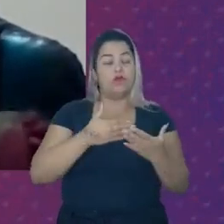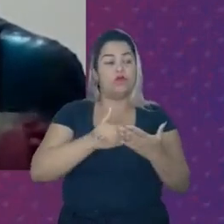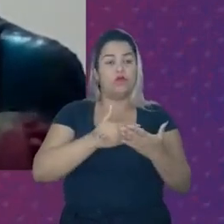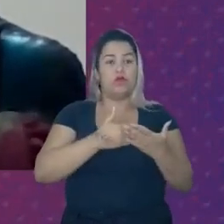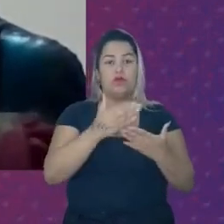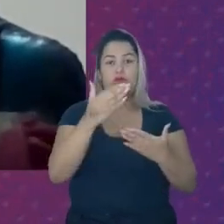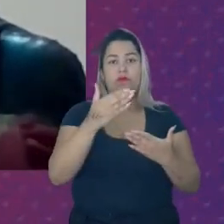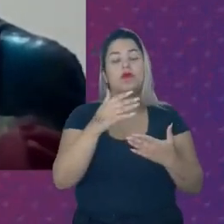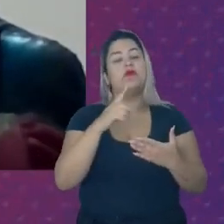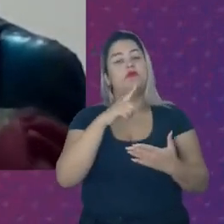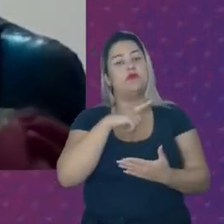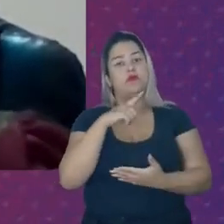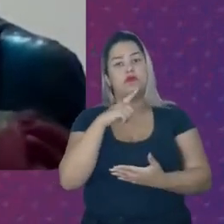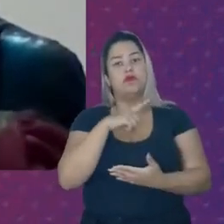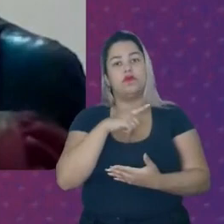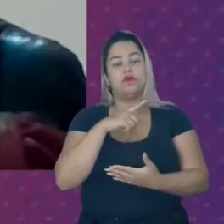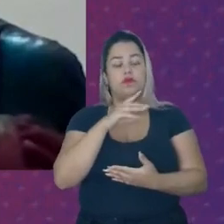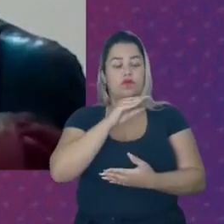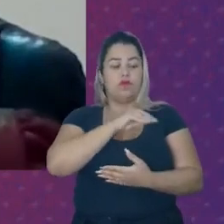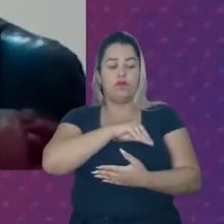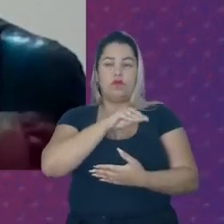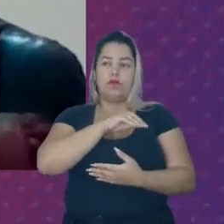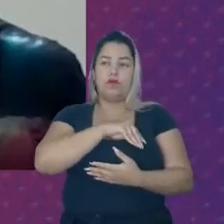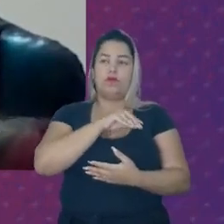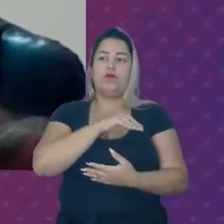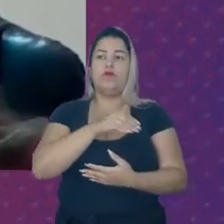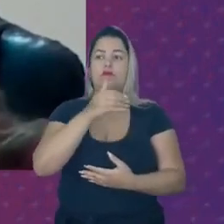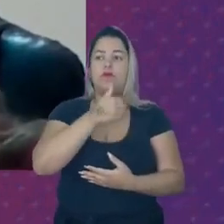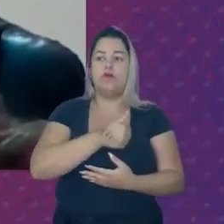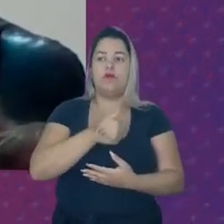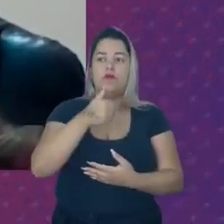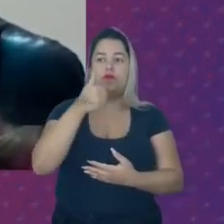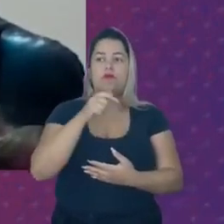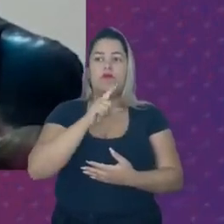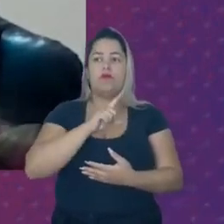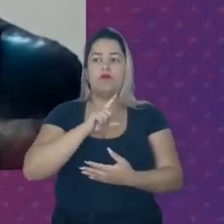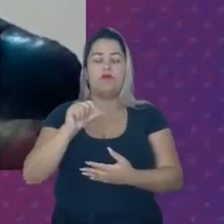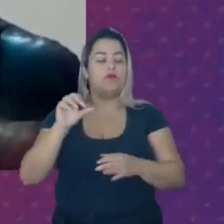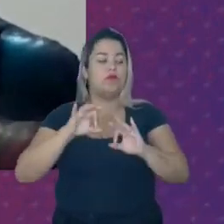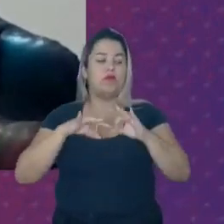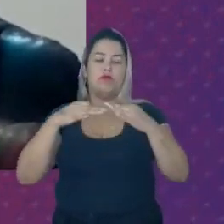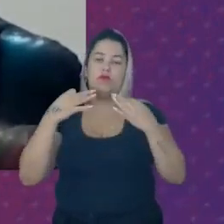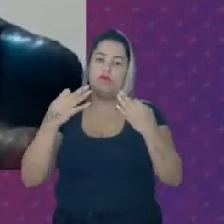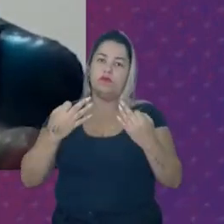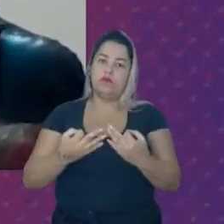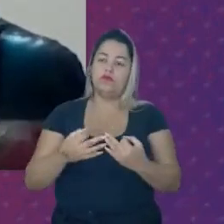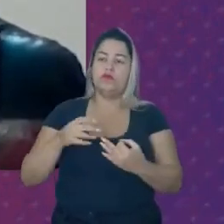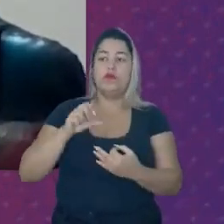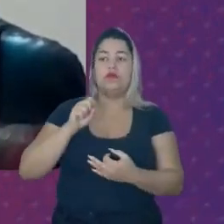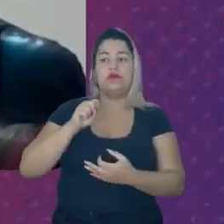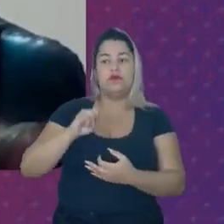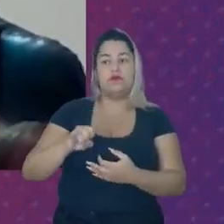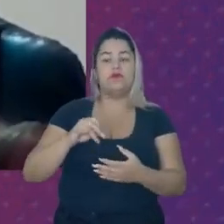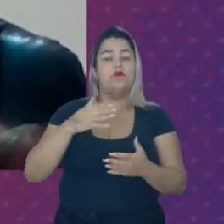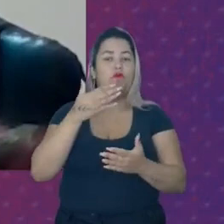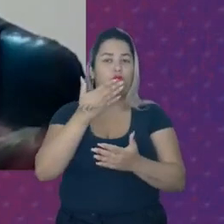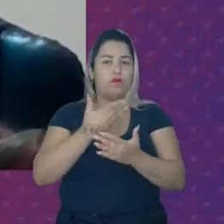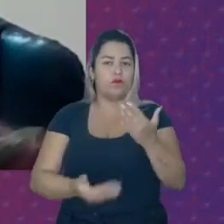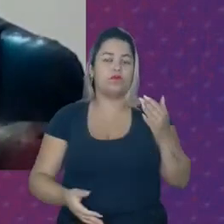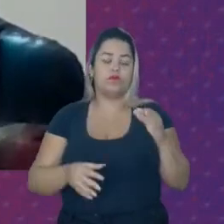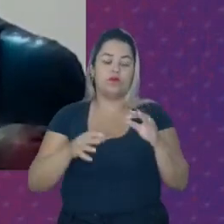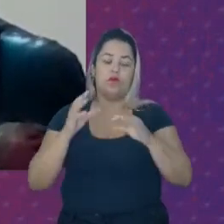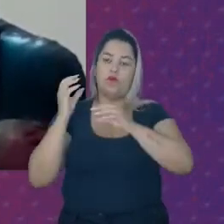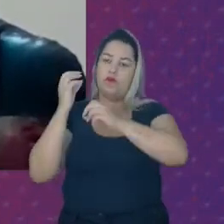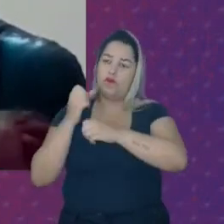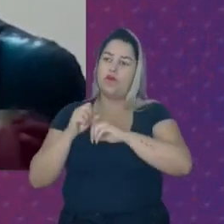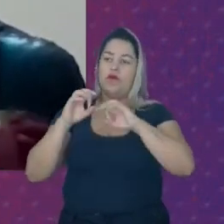ter uma renda melhor, já diz assim, mas eu vou sair do Bolsa Família, mas se eu fizer isso, eu vou perder o Bolsa